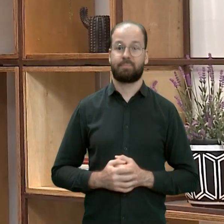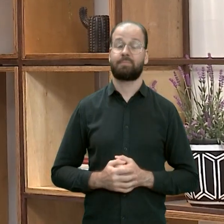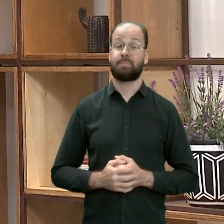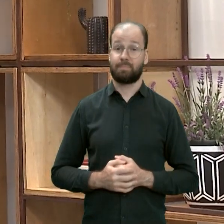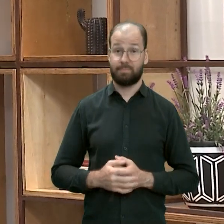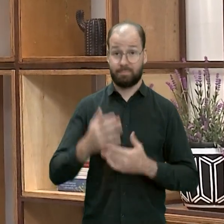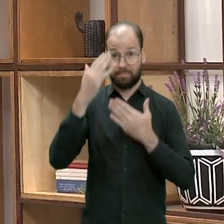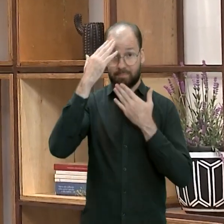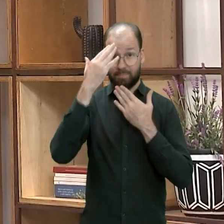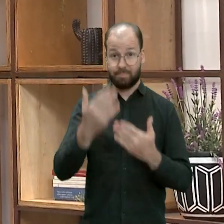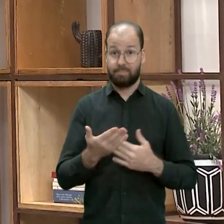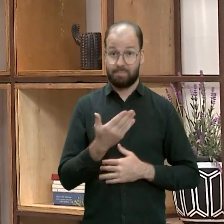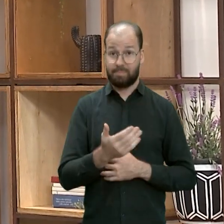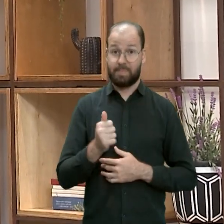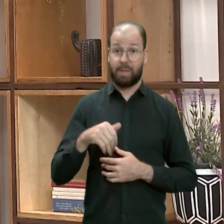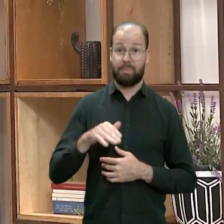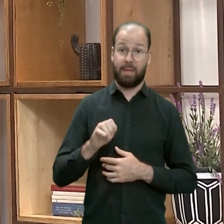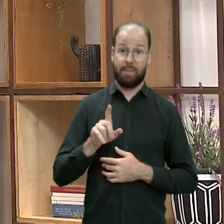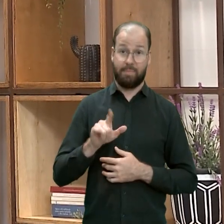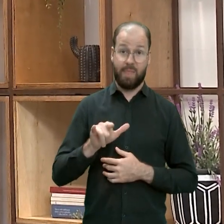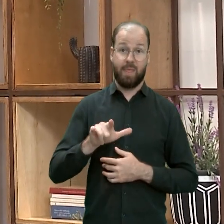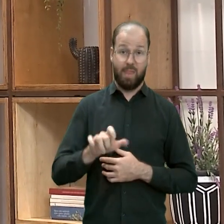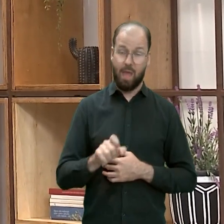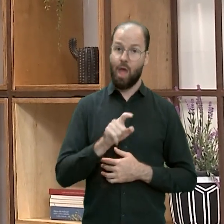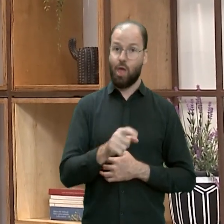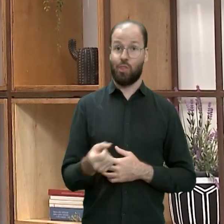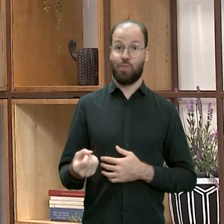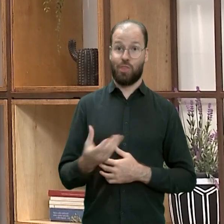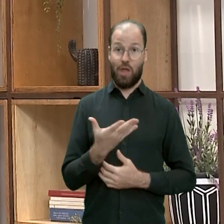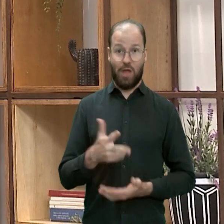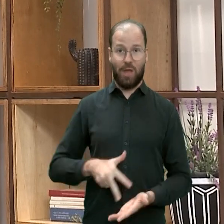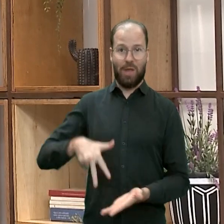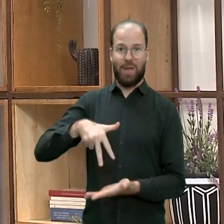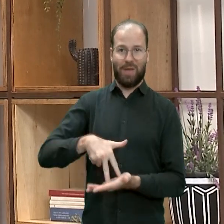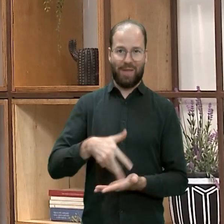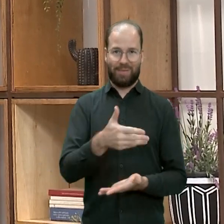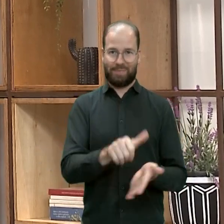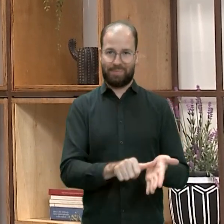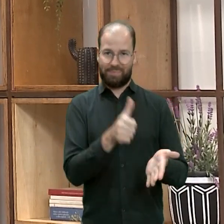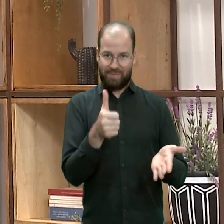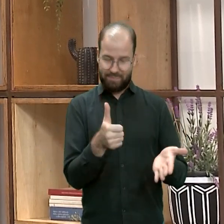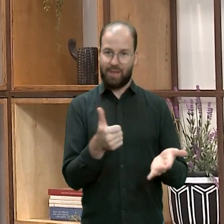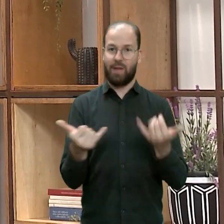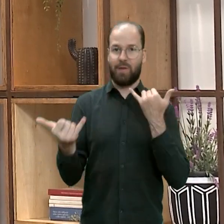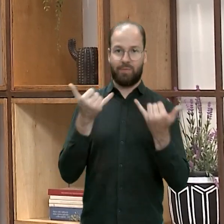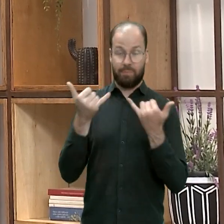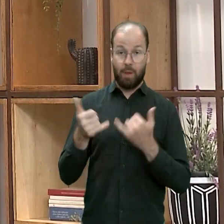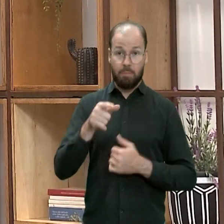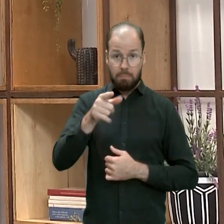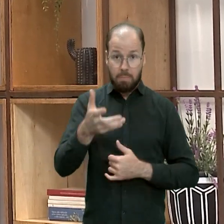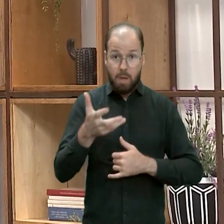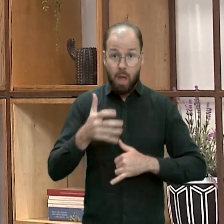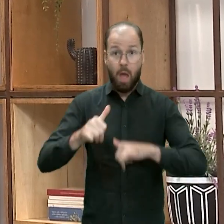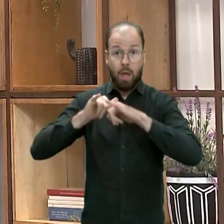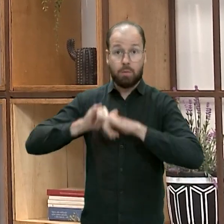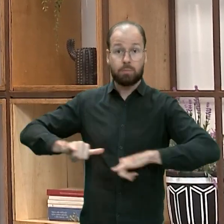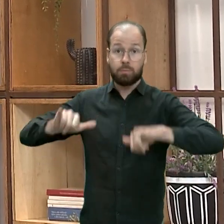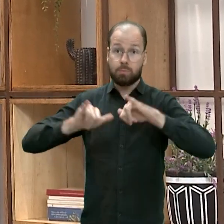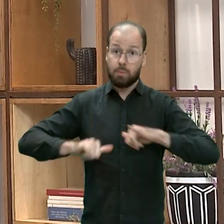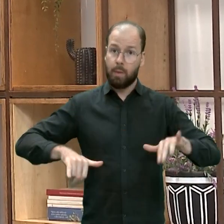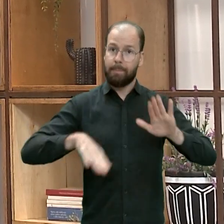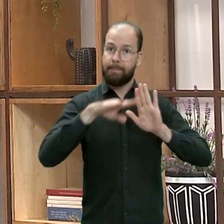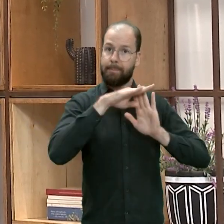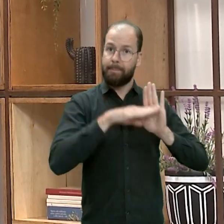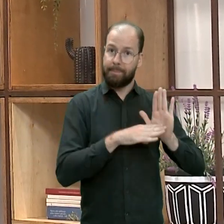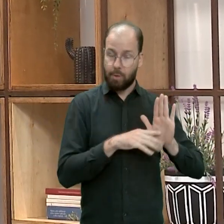Muito obrigado, Amabile, estreando aí com a gente. Valeu pelas informações. E olha só, pessoal, se você quiser divulgar esse programa, também se você quiser ter